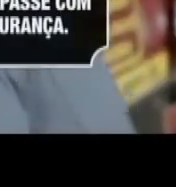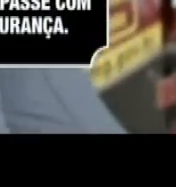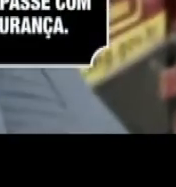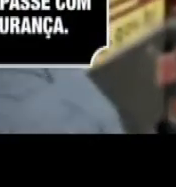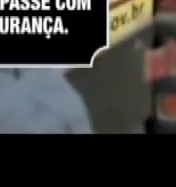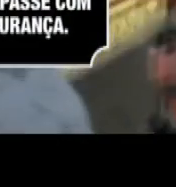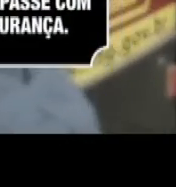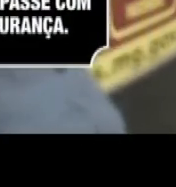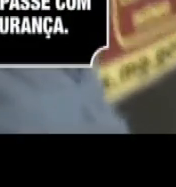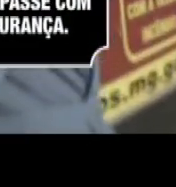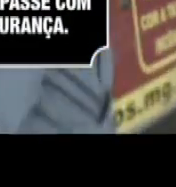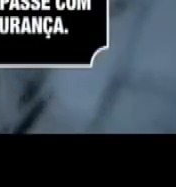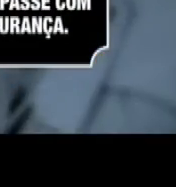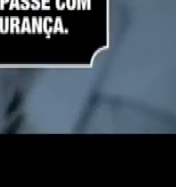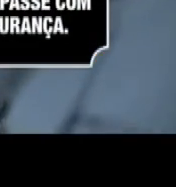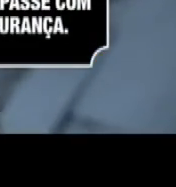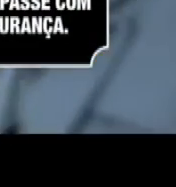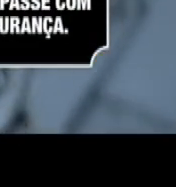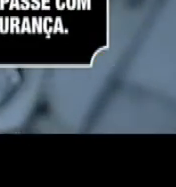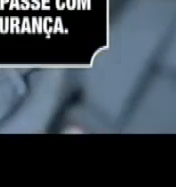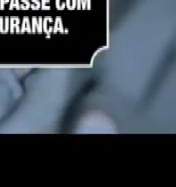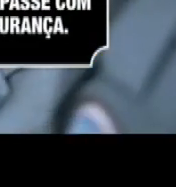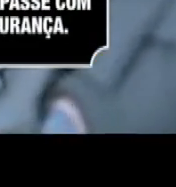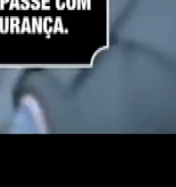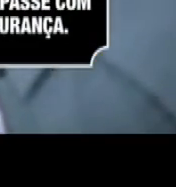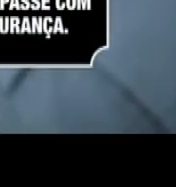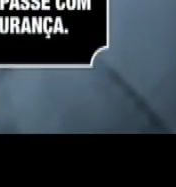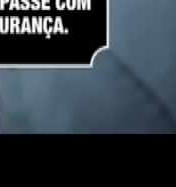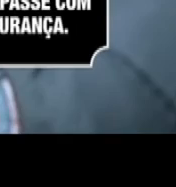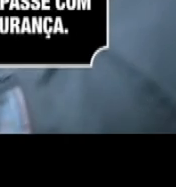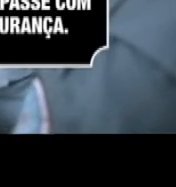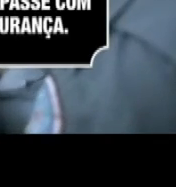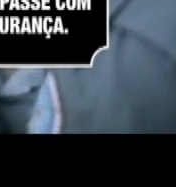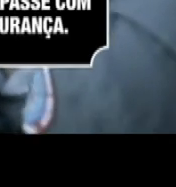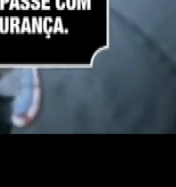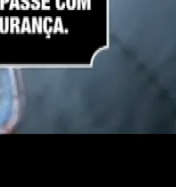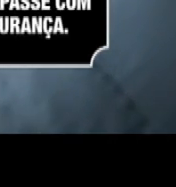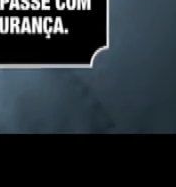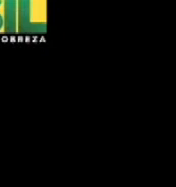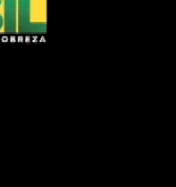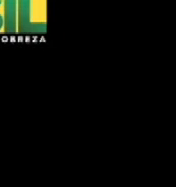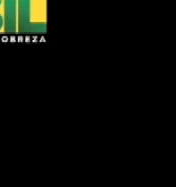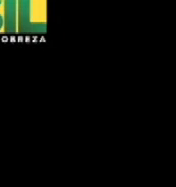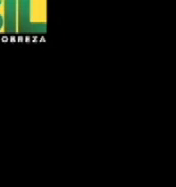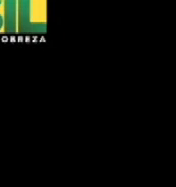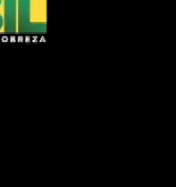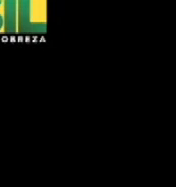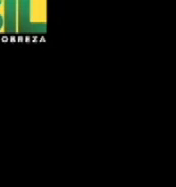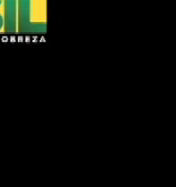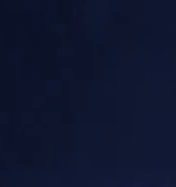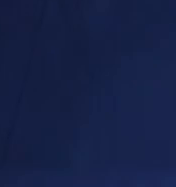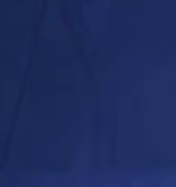A culpa não morre nunca. Respeite o limite de velocidade. Ultrapasse com segurança.